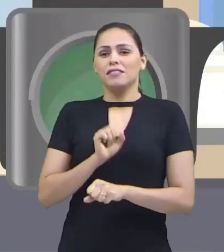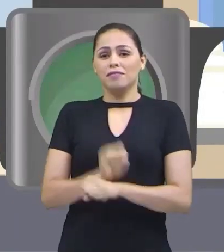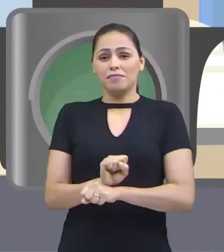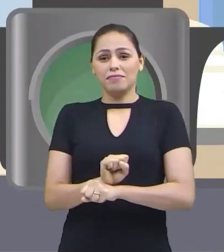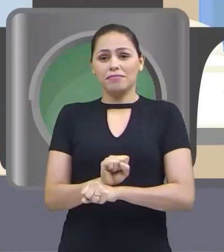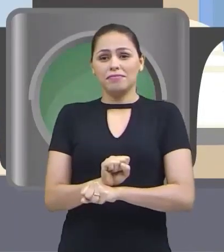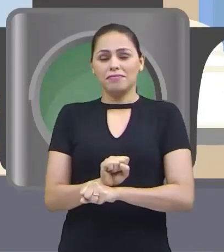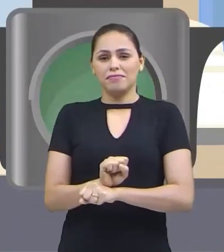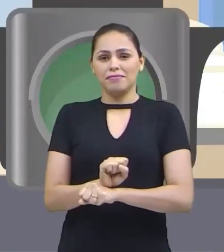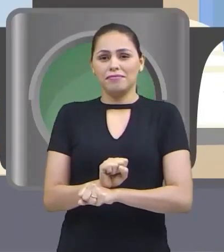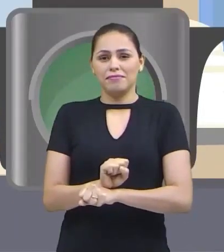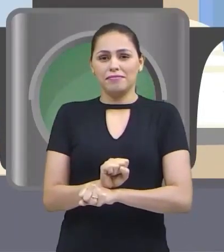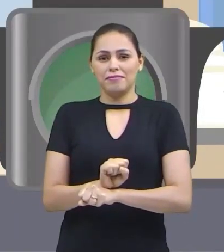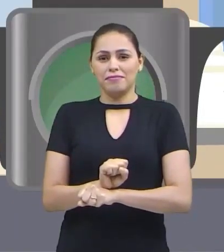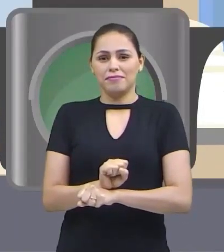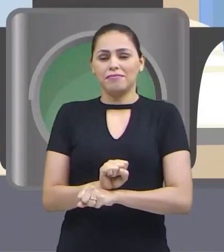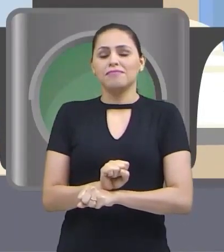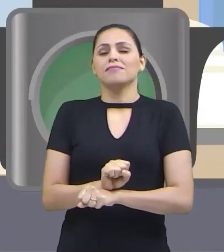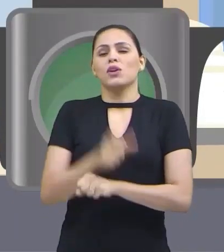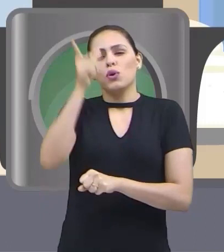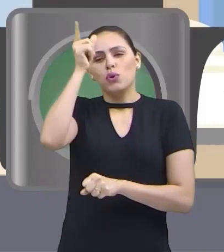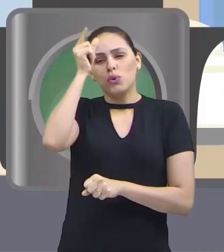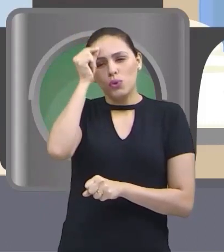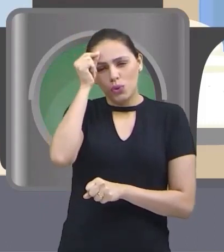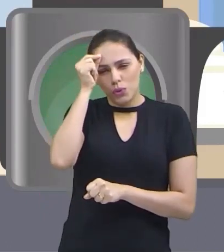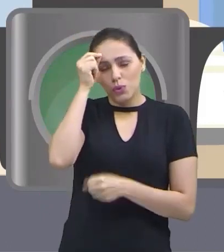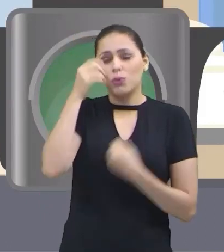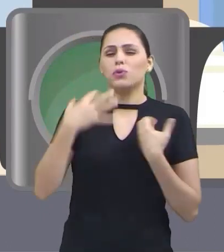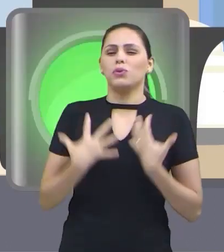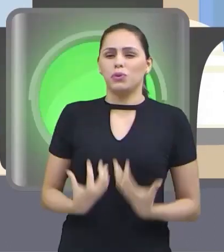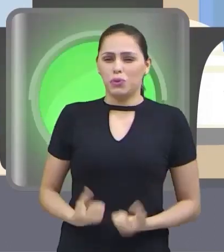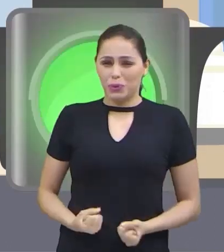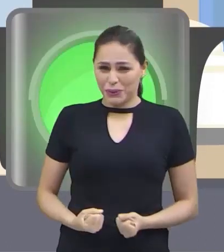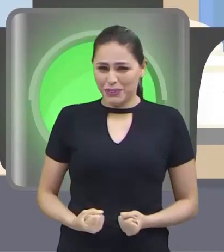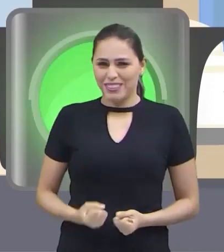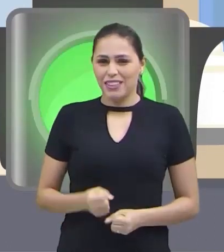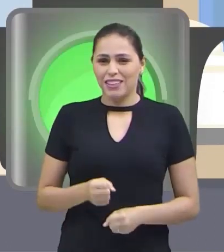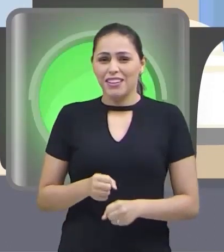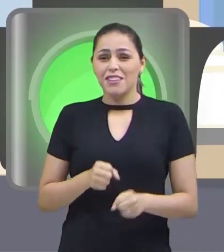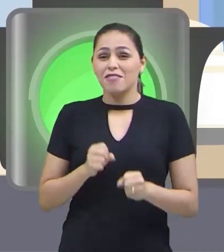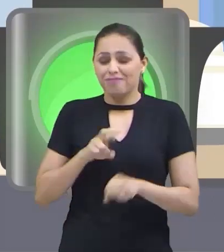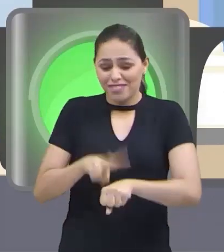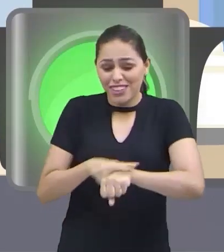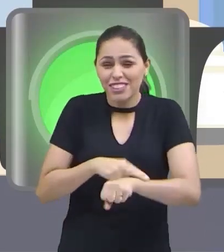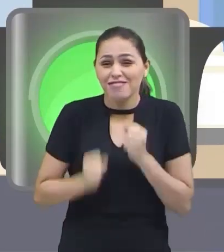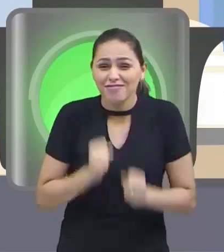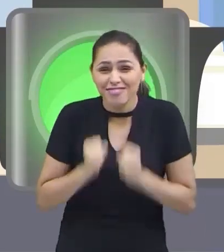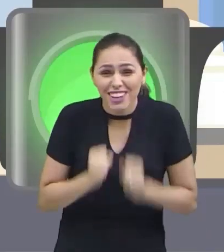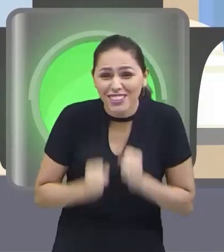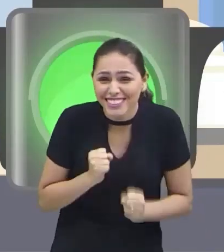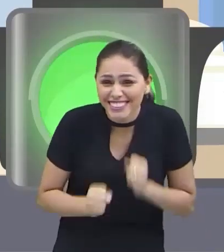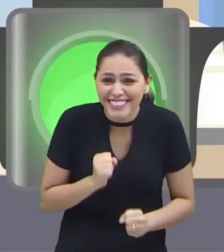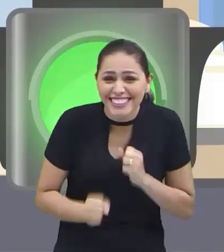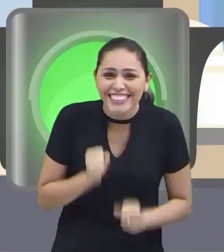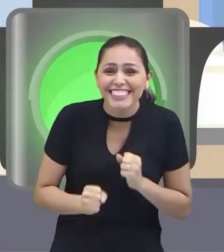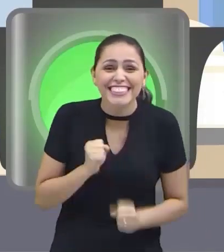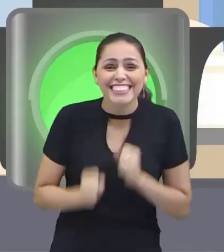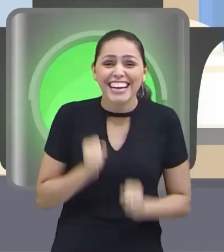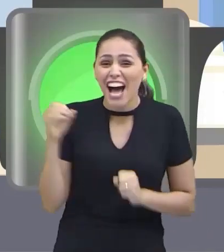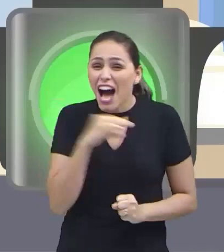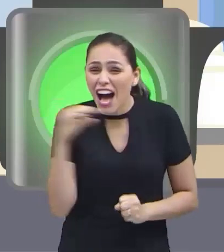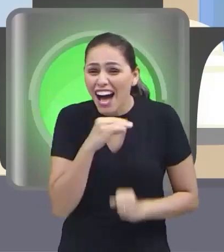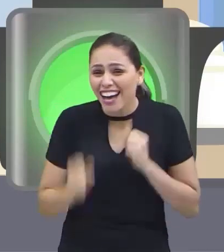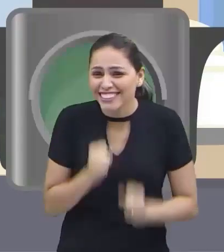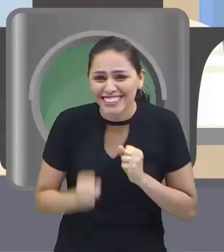vermelho! Parou! Ufa! Esse negócio cansa, hein? Será que vem mais uma vez? Verde, corre! Caramba! Rápido,